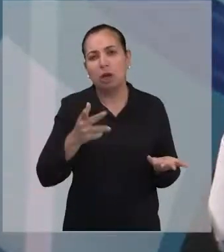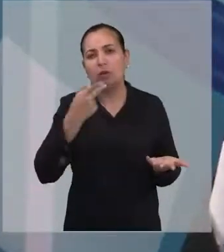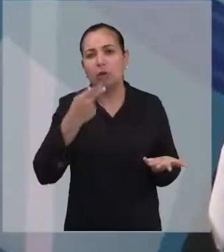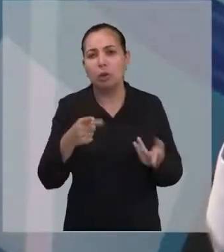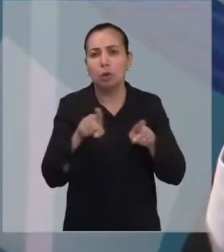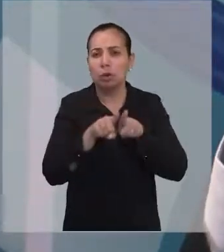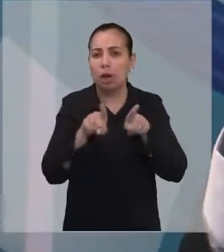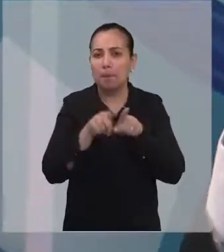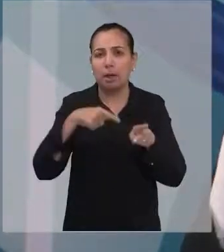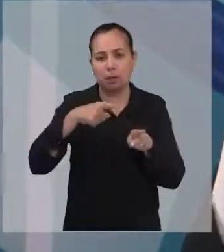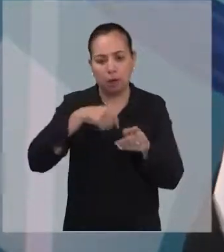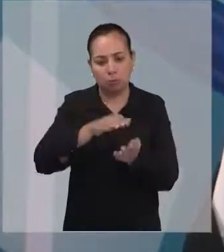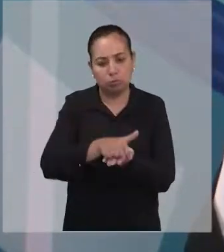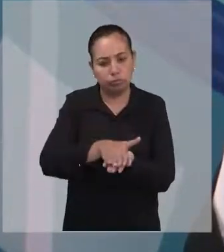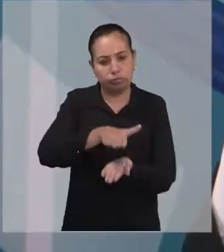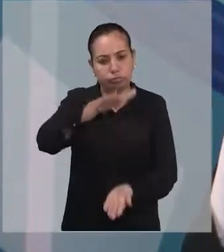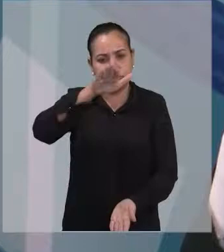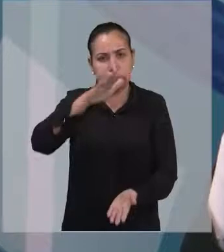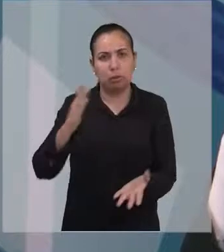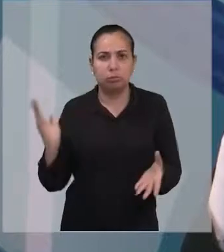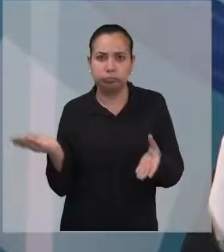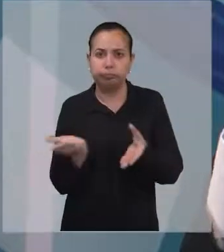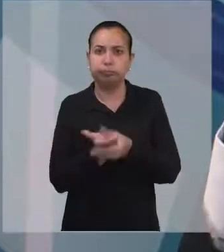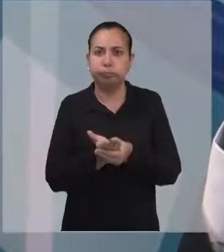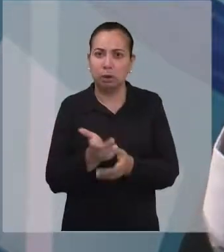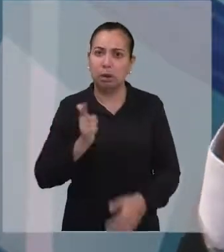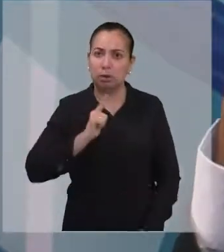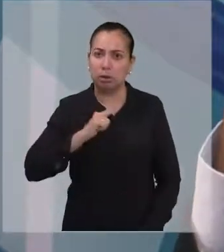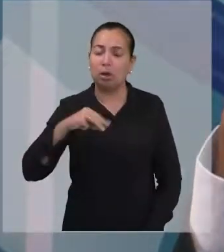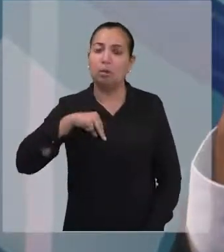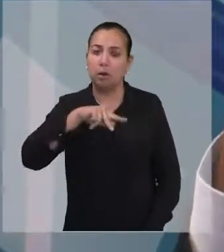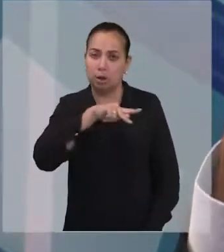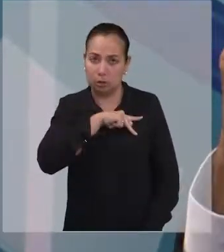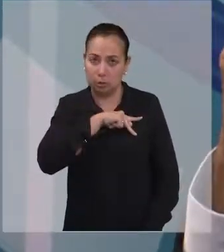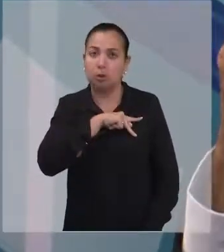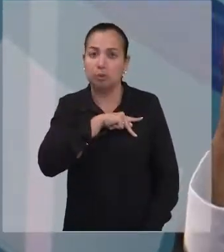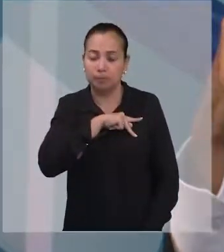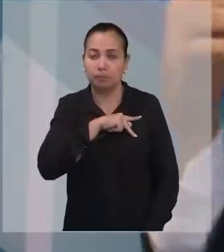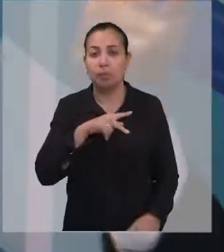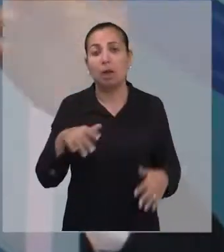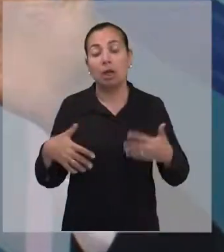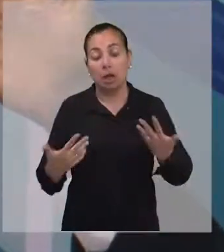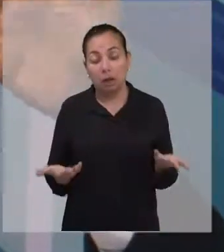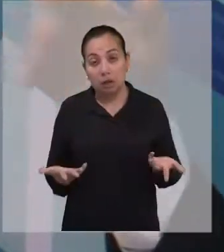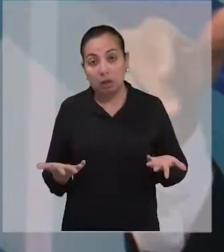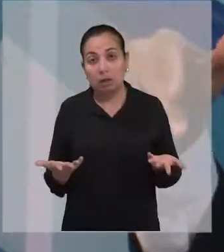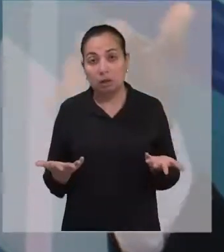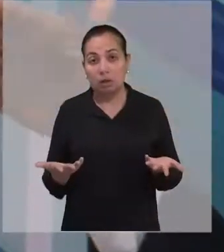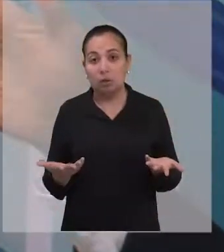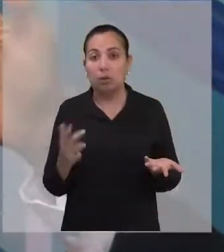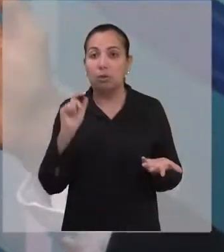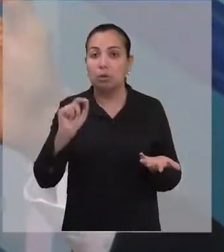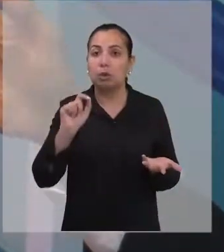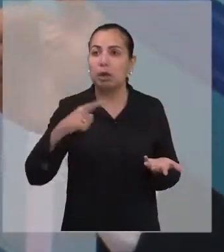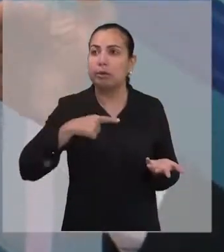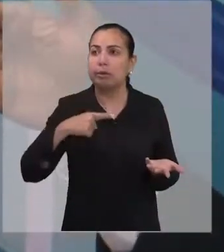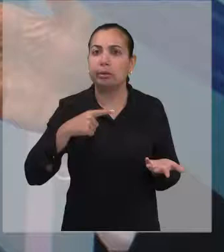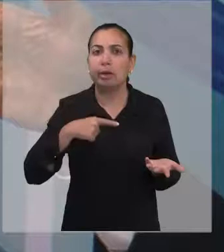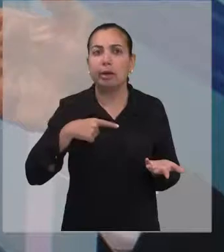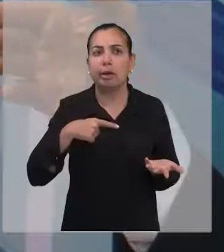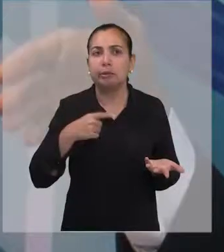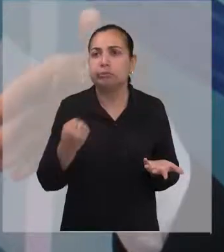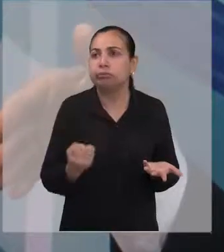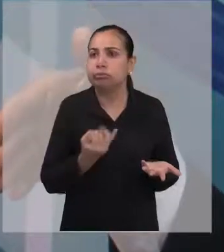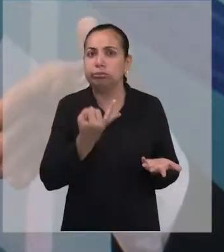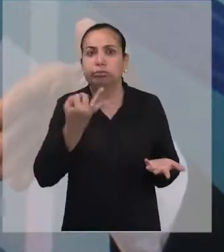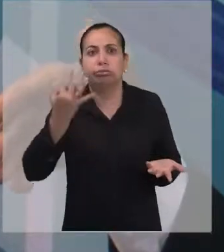centenas de recursos do Ministério Público impugnando decisões do juiz. Sejam decisões, talvez não sejam centenas de